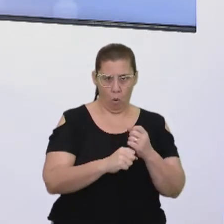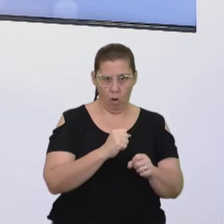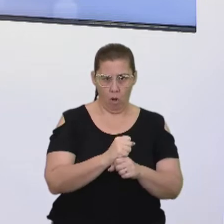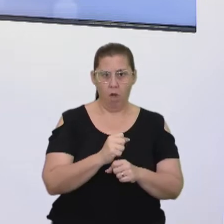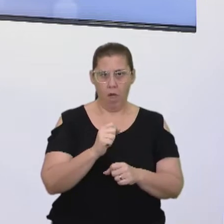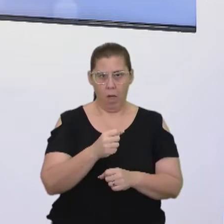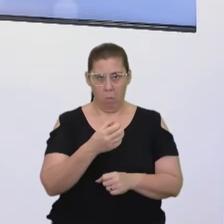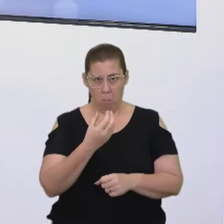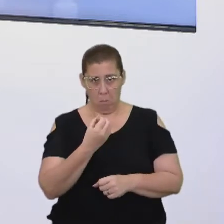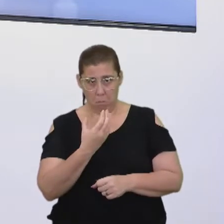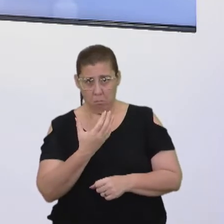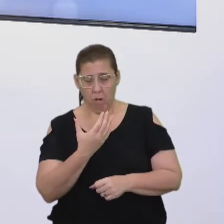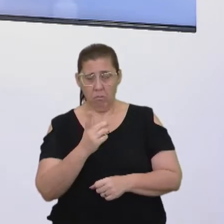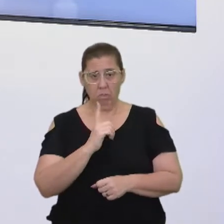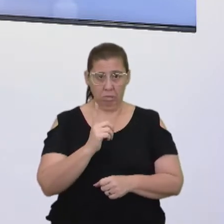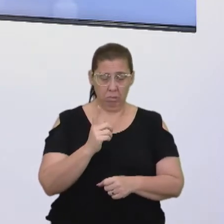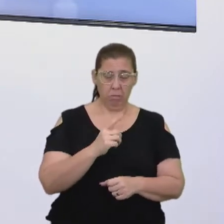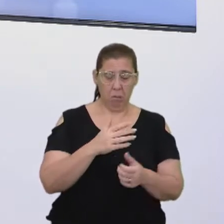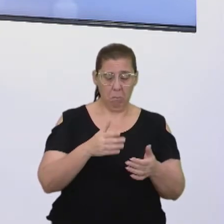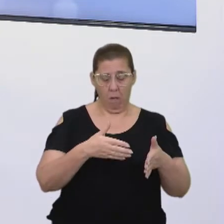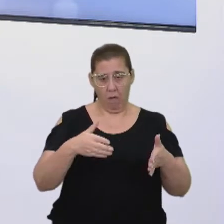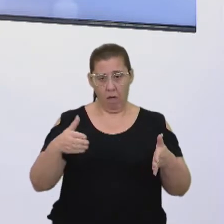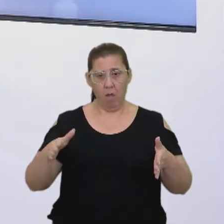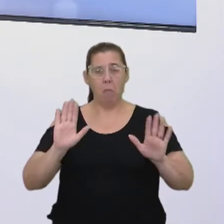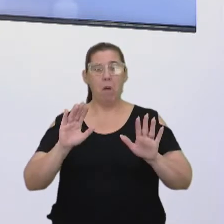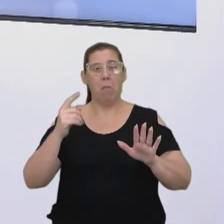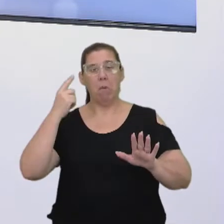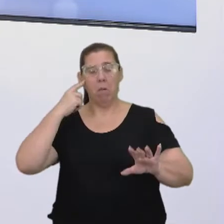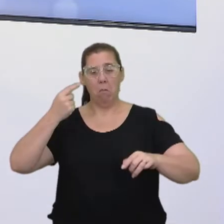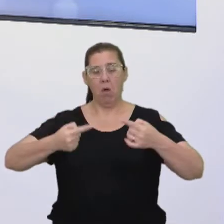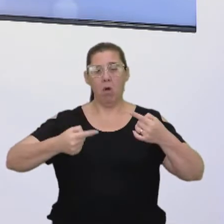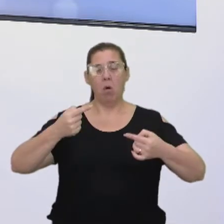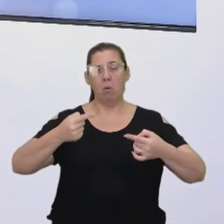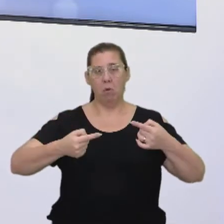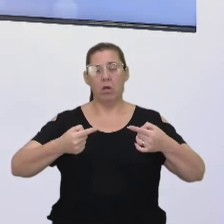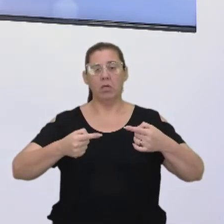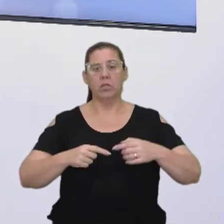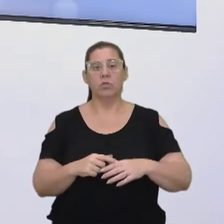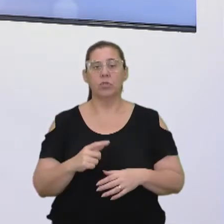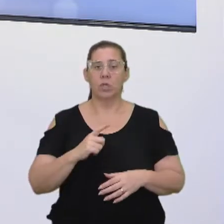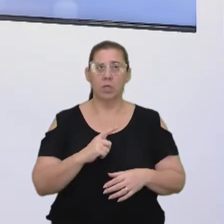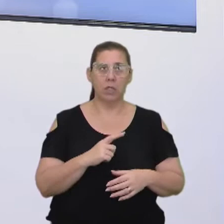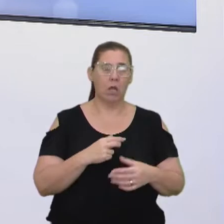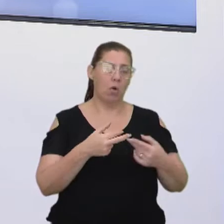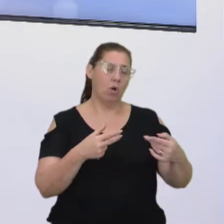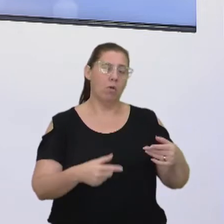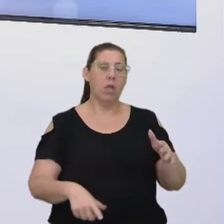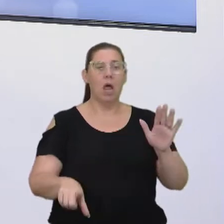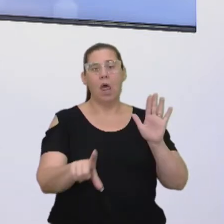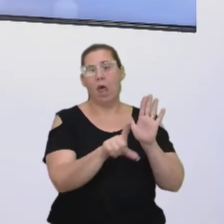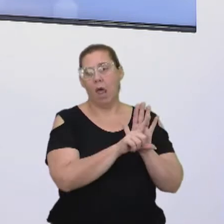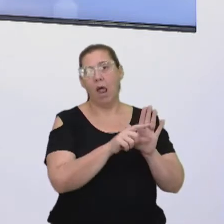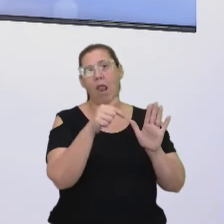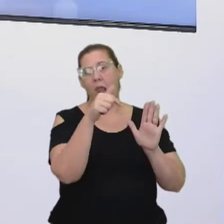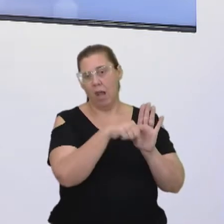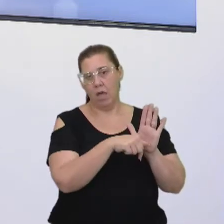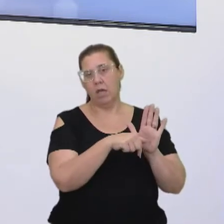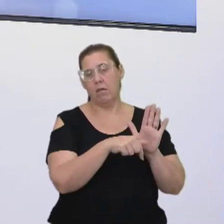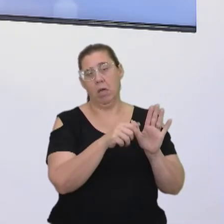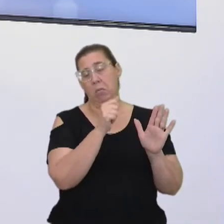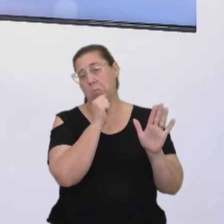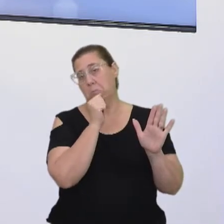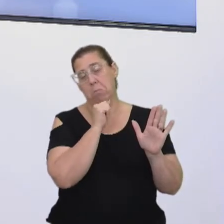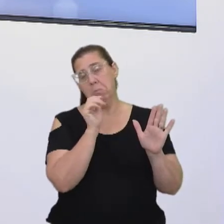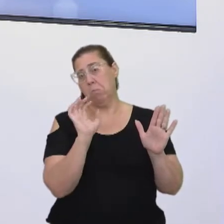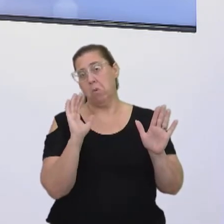muito tempo. Mas se a gente for pensar em processos políticos, existem coisas que estão na lei há, sei lá, muito mais tempo que isso e até hoje